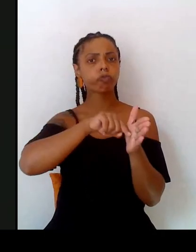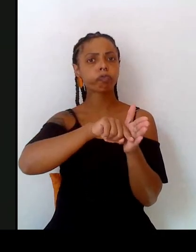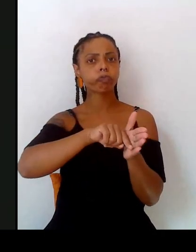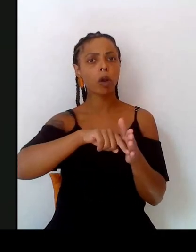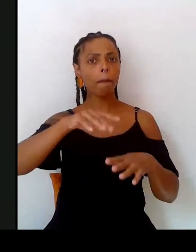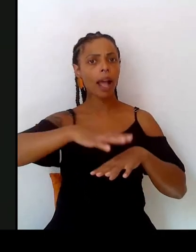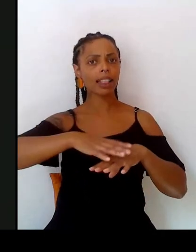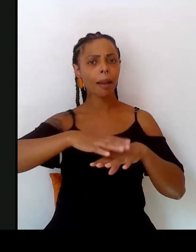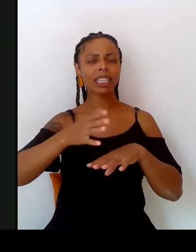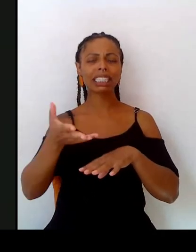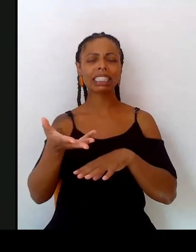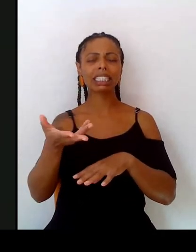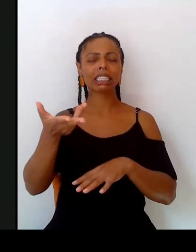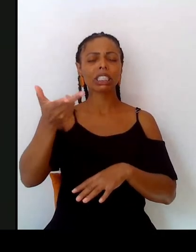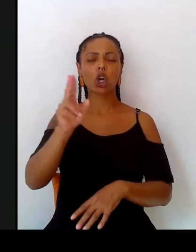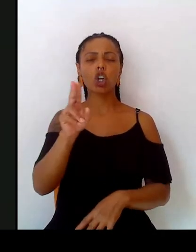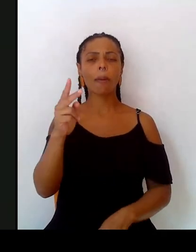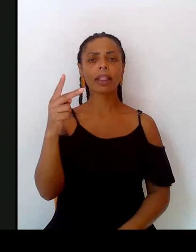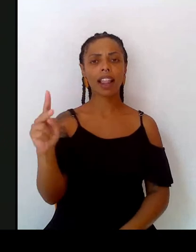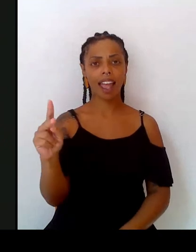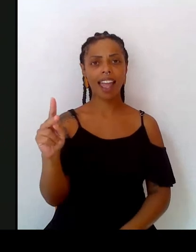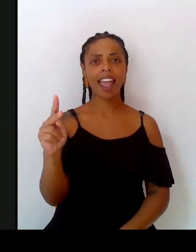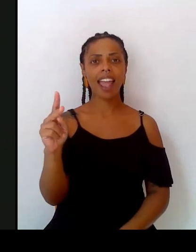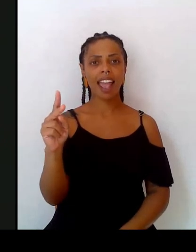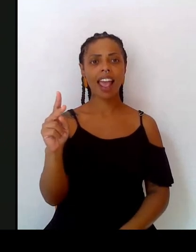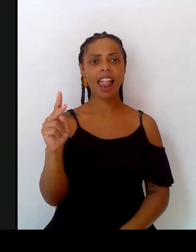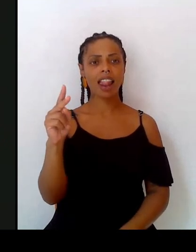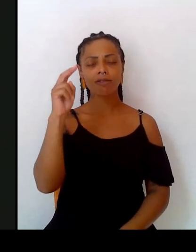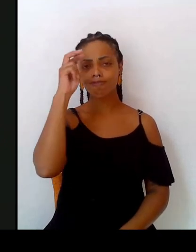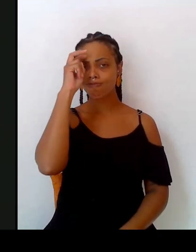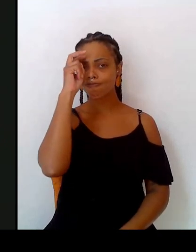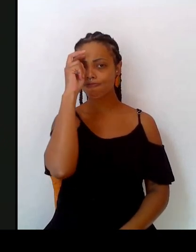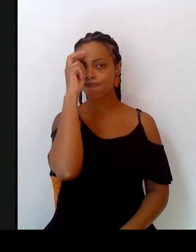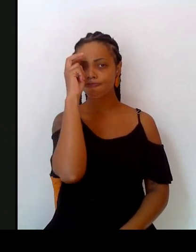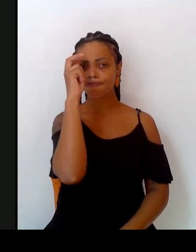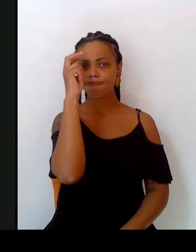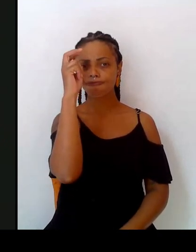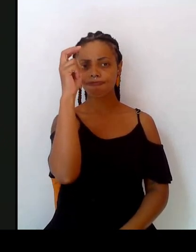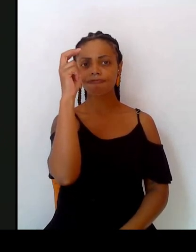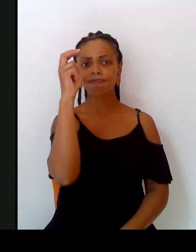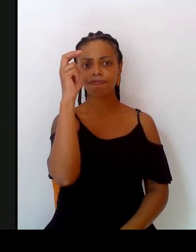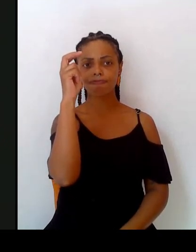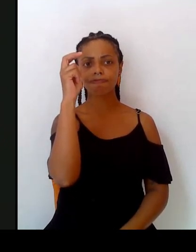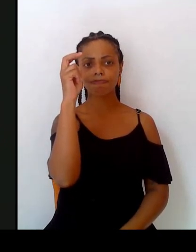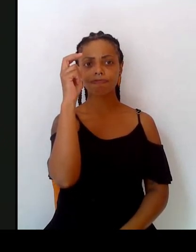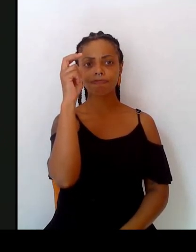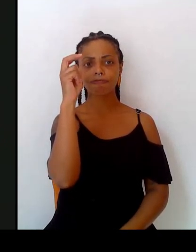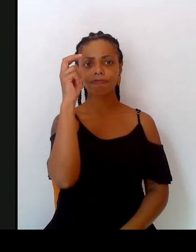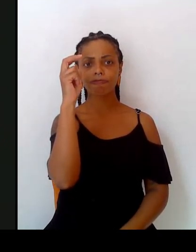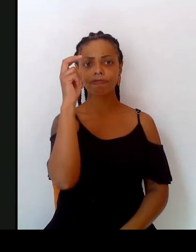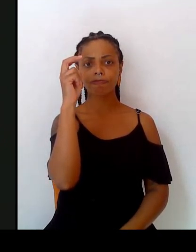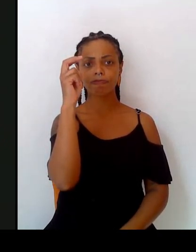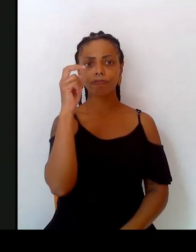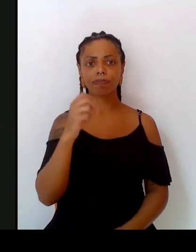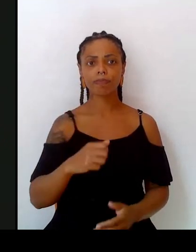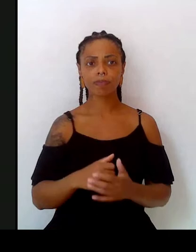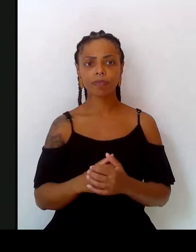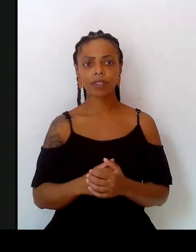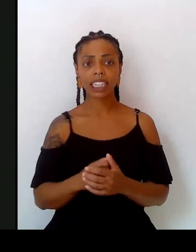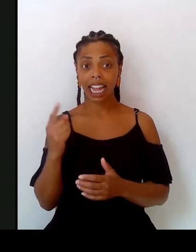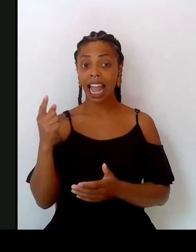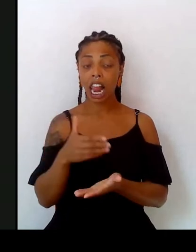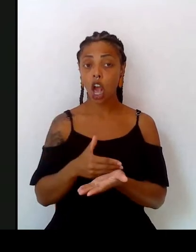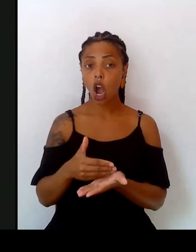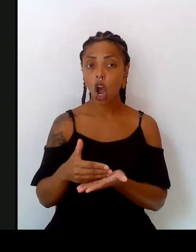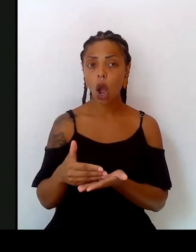incrível intelectual e ele foi a pessoa que começou as